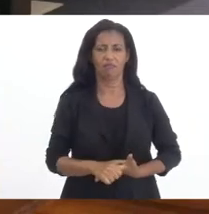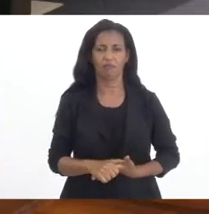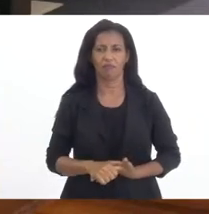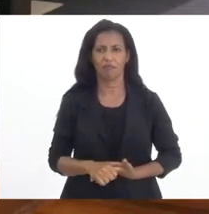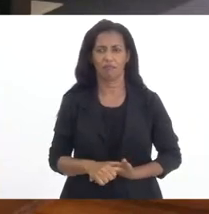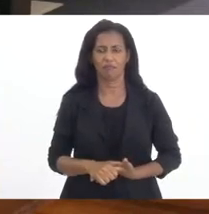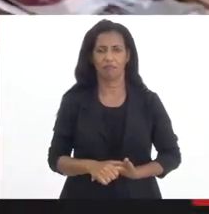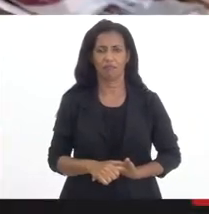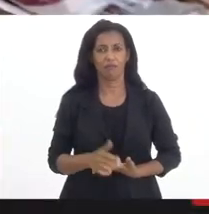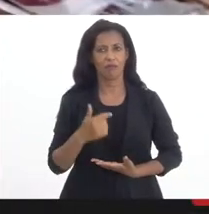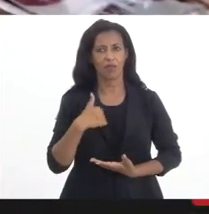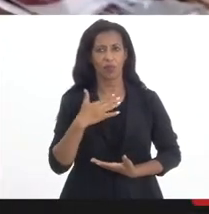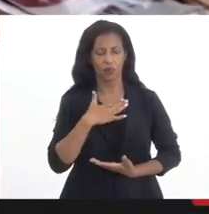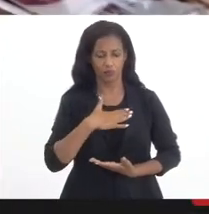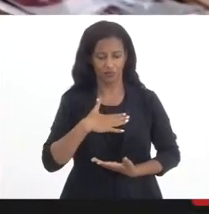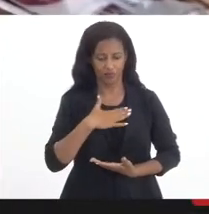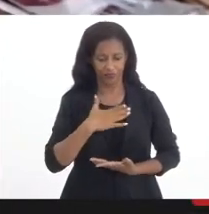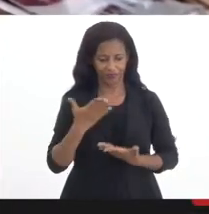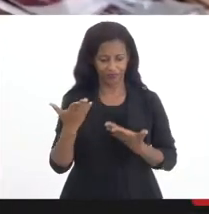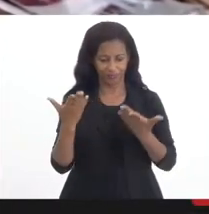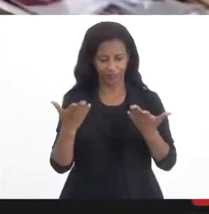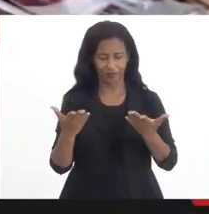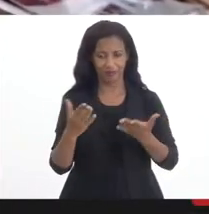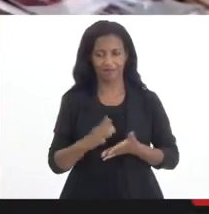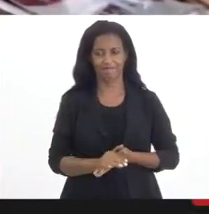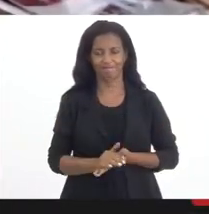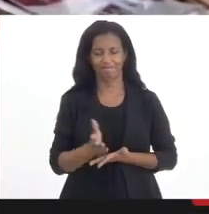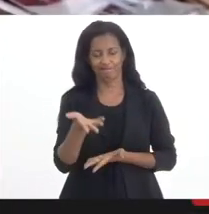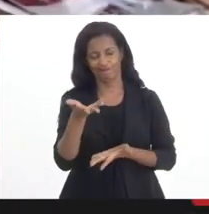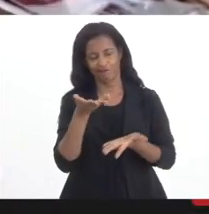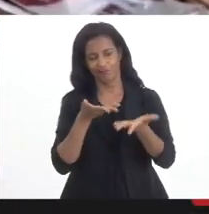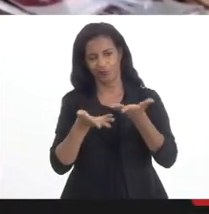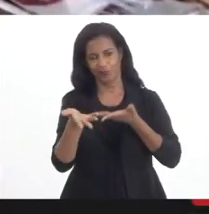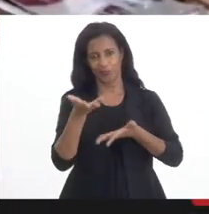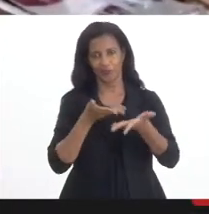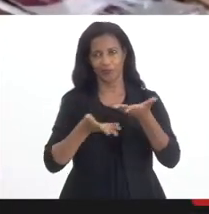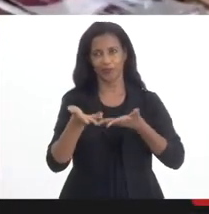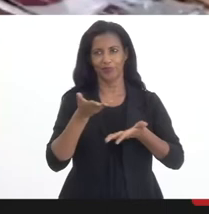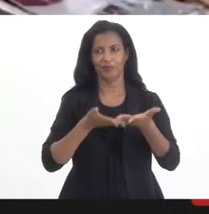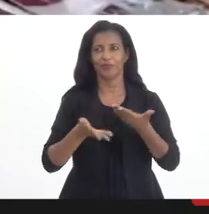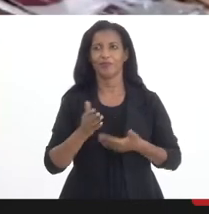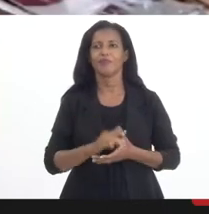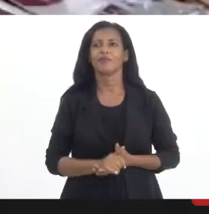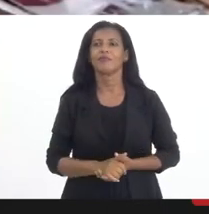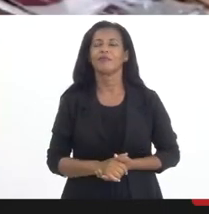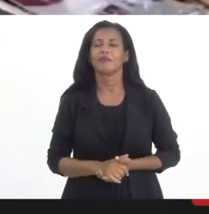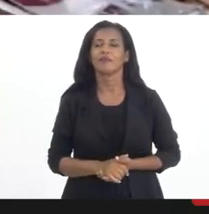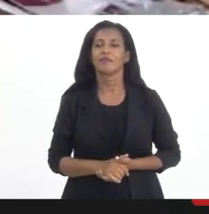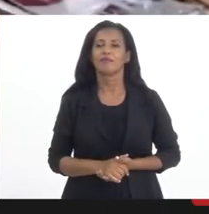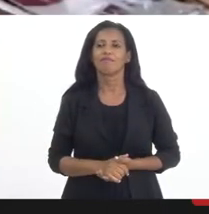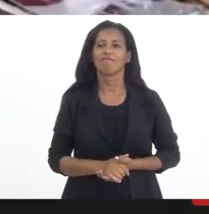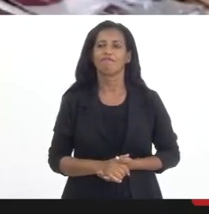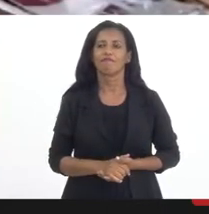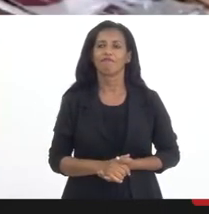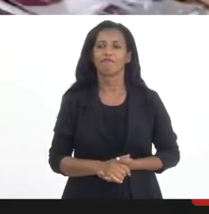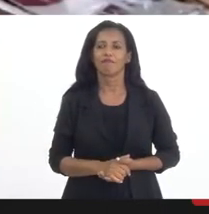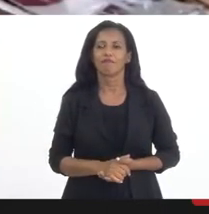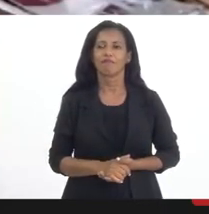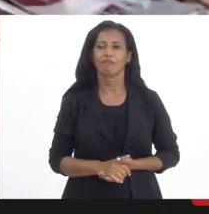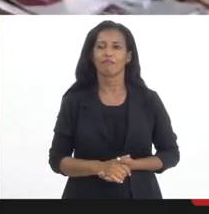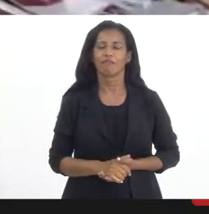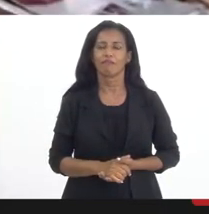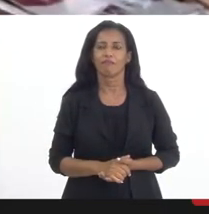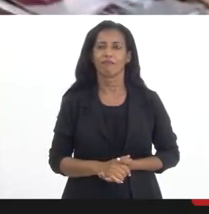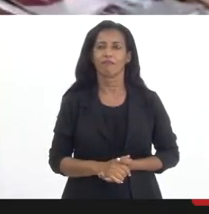Eu gostaria aqui de compartilhar com a indignação do deputado